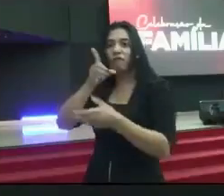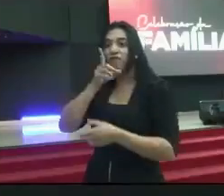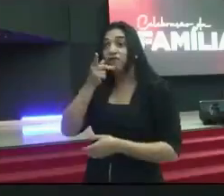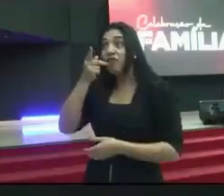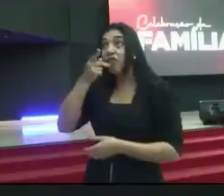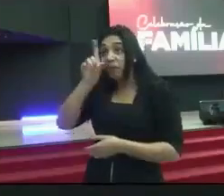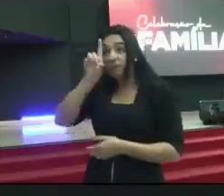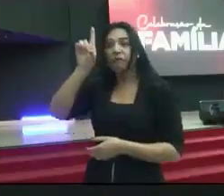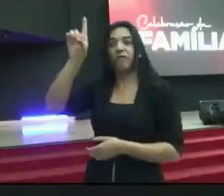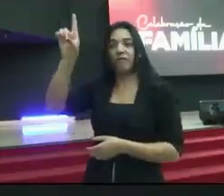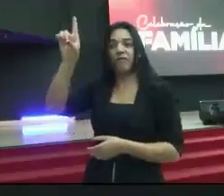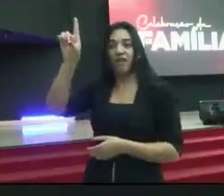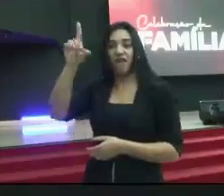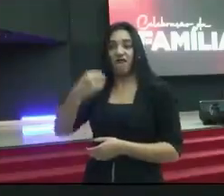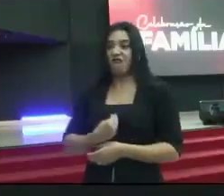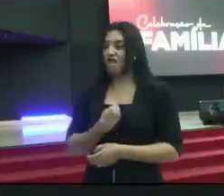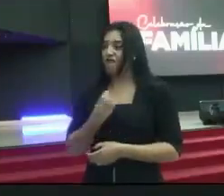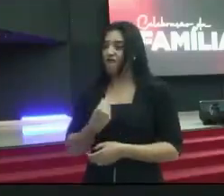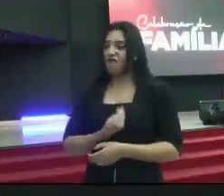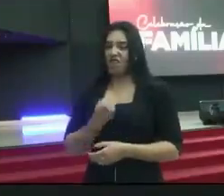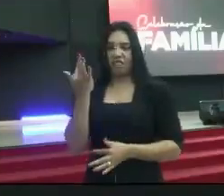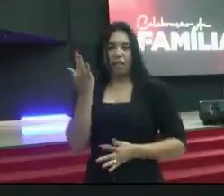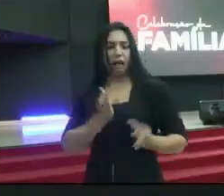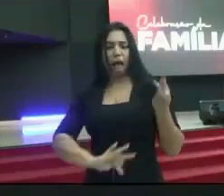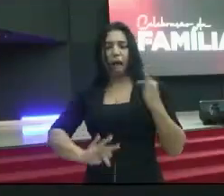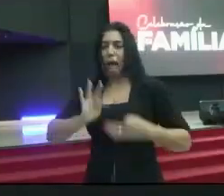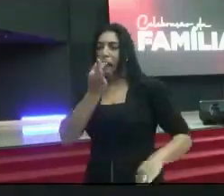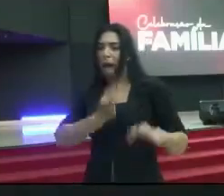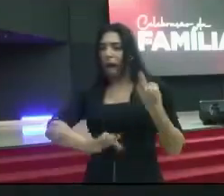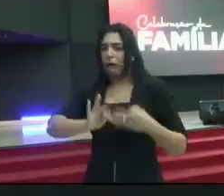Alguém cuja vida foi machucada,